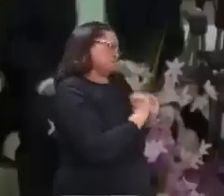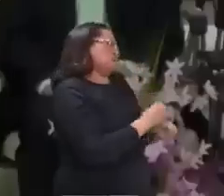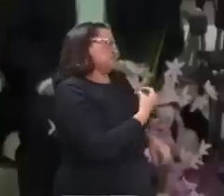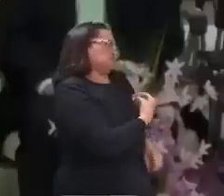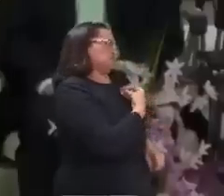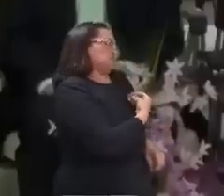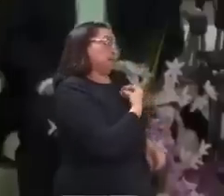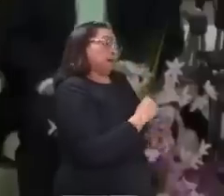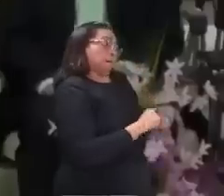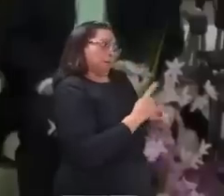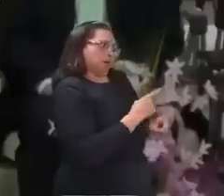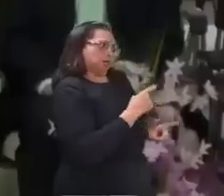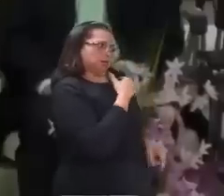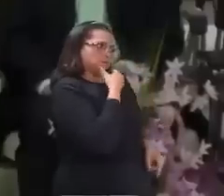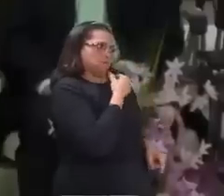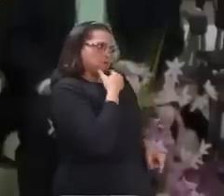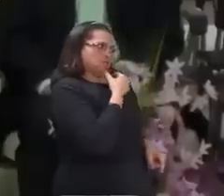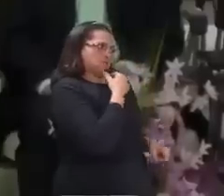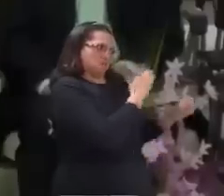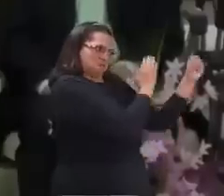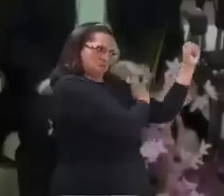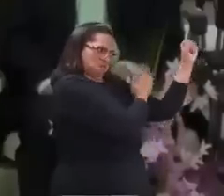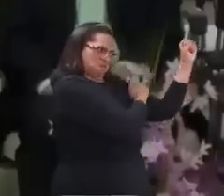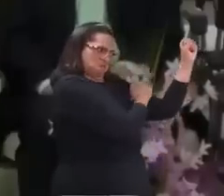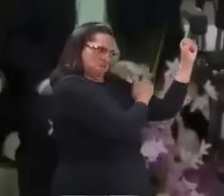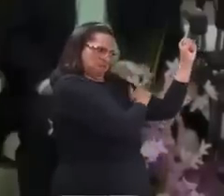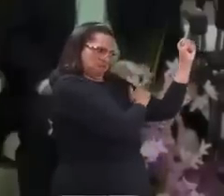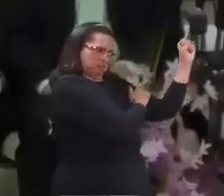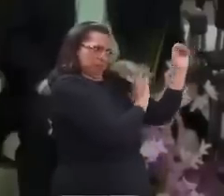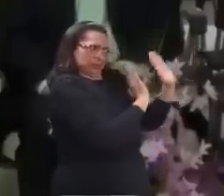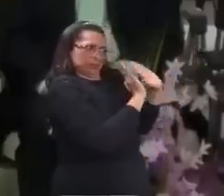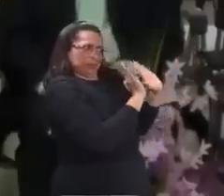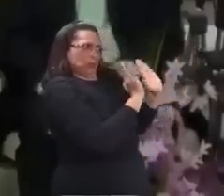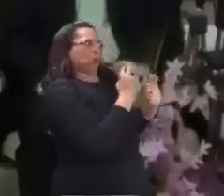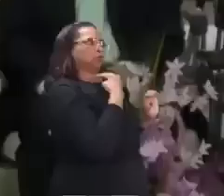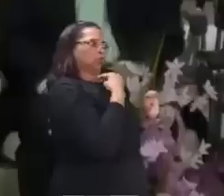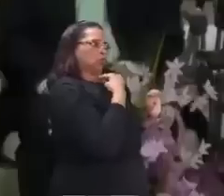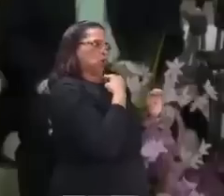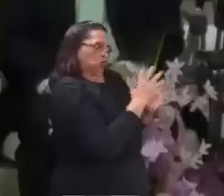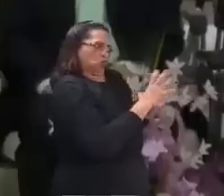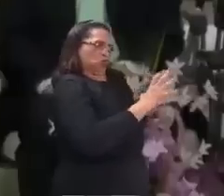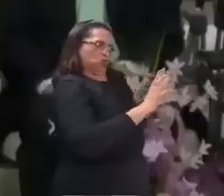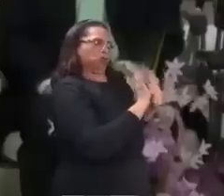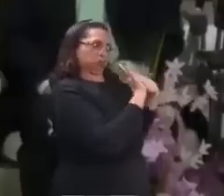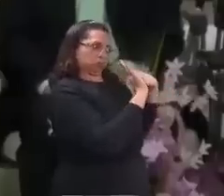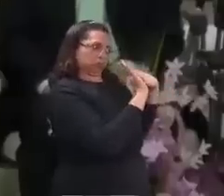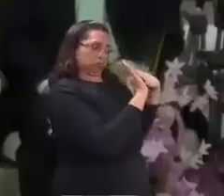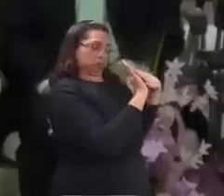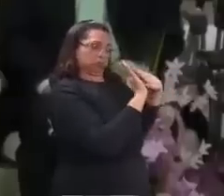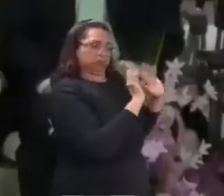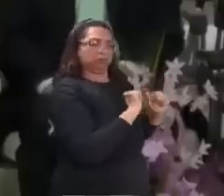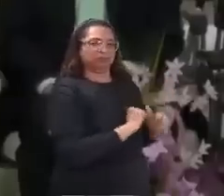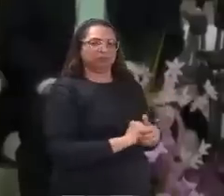menino, aí é uma ameaça potencial. Mas se for mulher, não é uma ameaça em potencial.